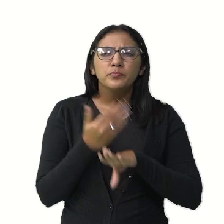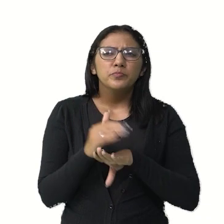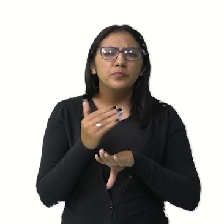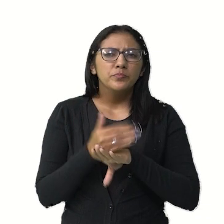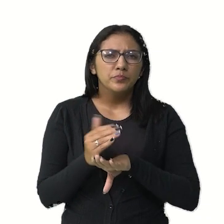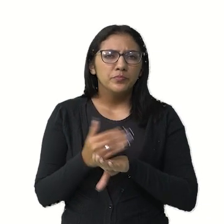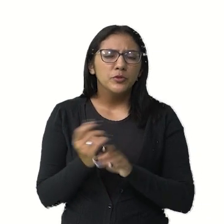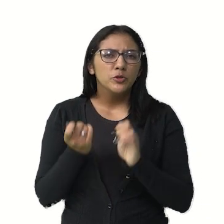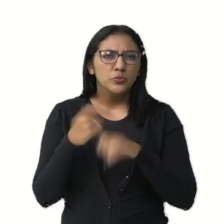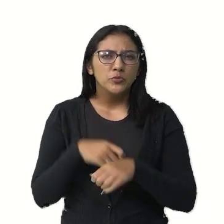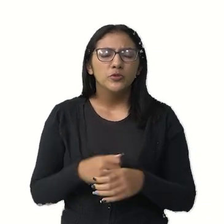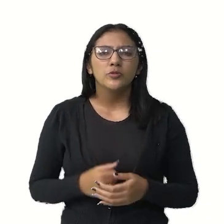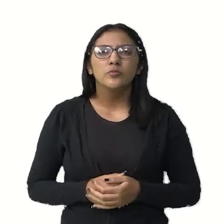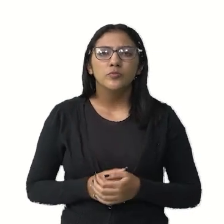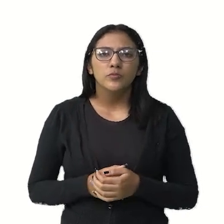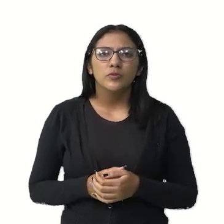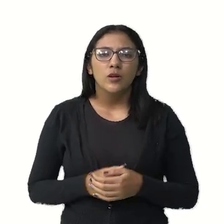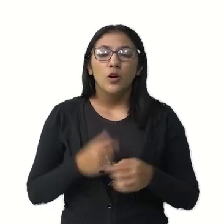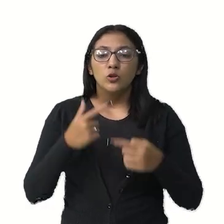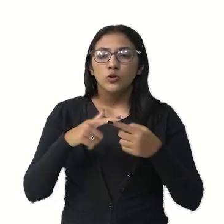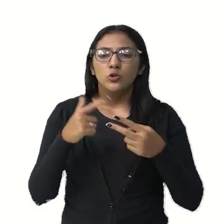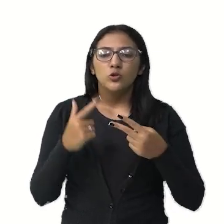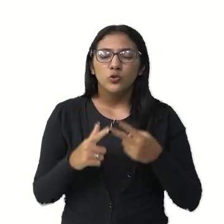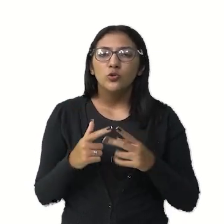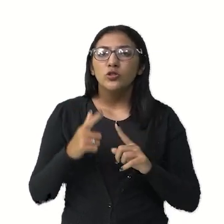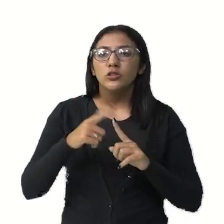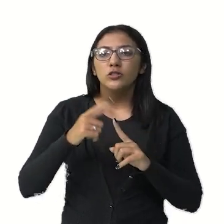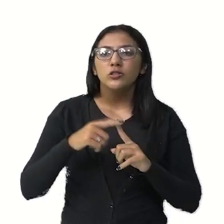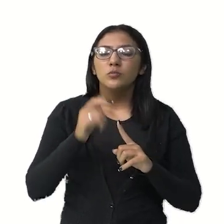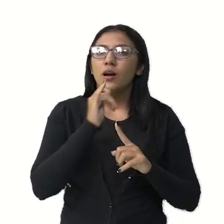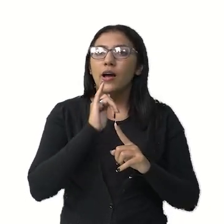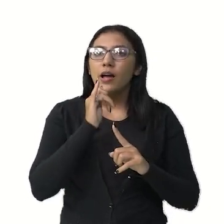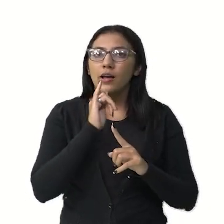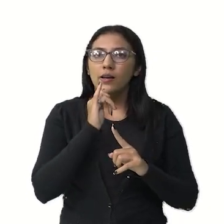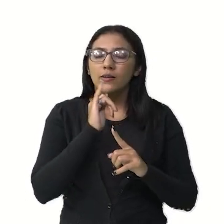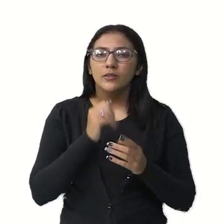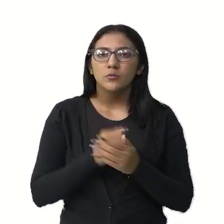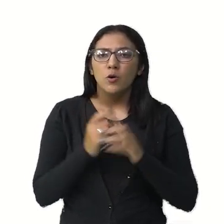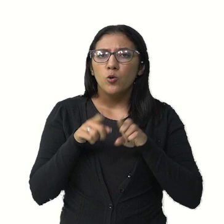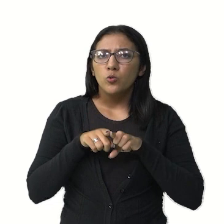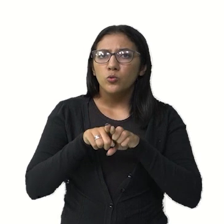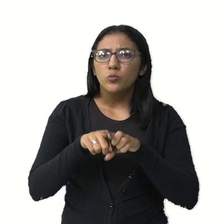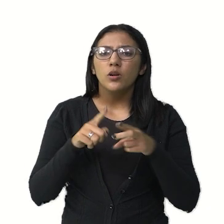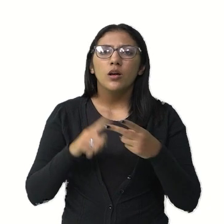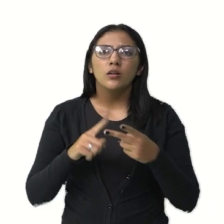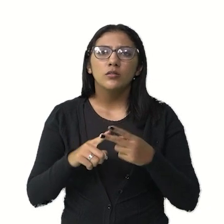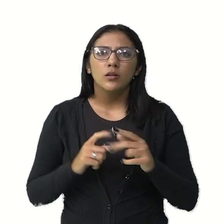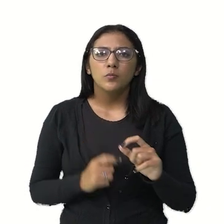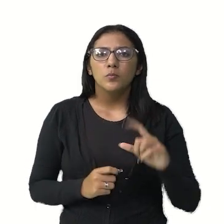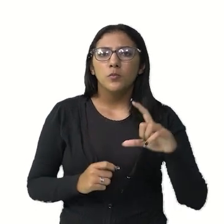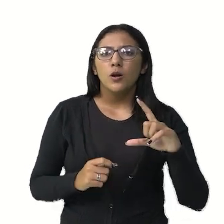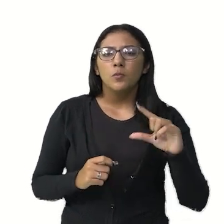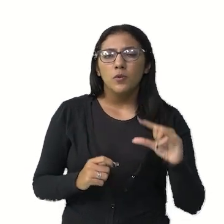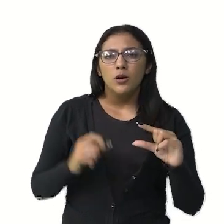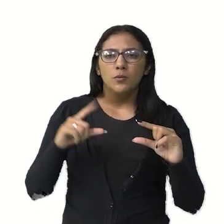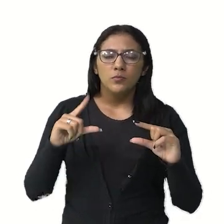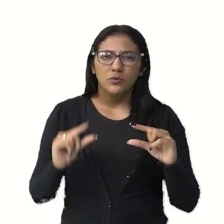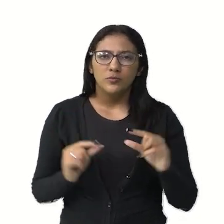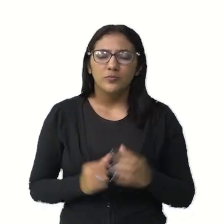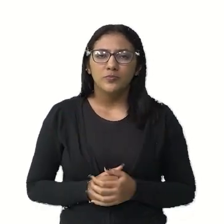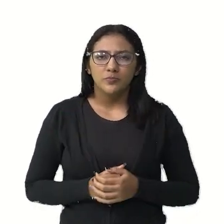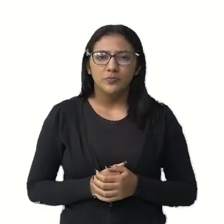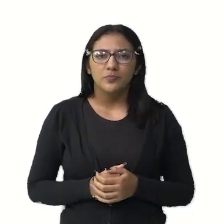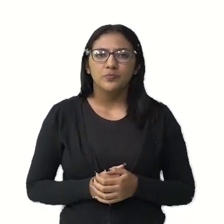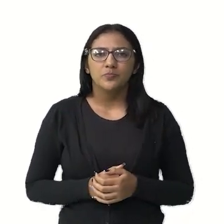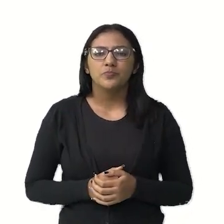então um exemplo de cada tipo, uma direta e outra inversamente proporcional, para a gente ter um pouquinho mais de prática, né?